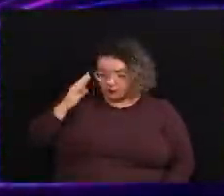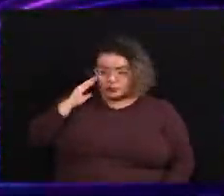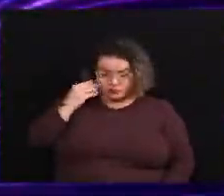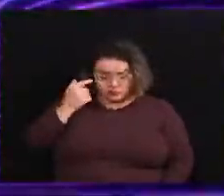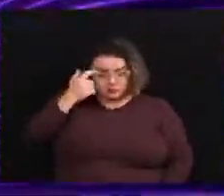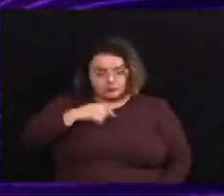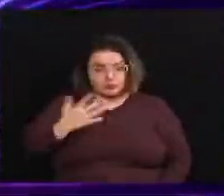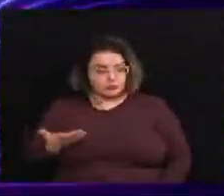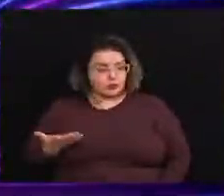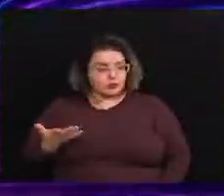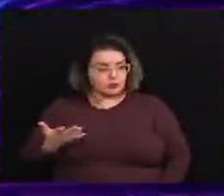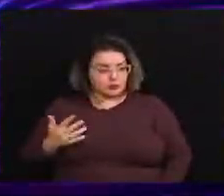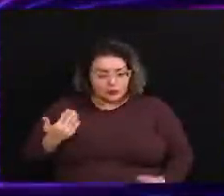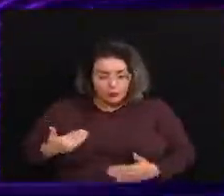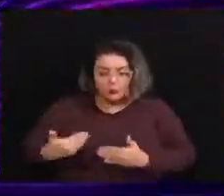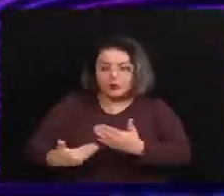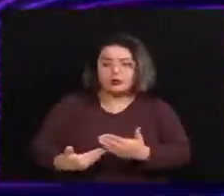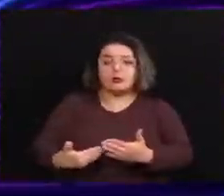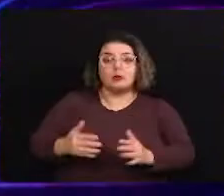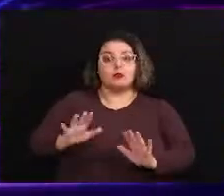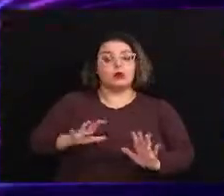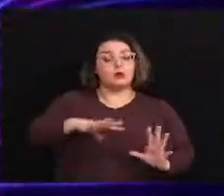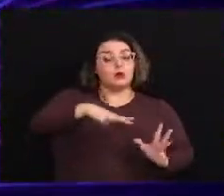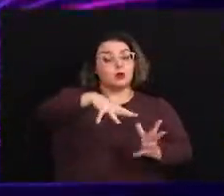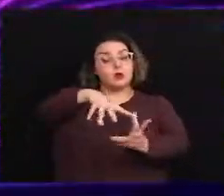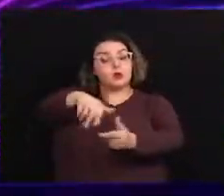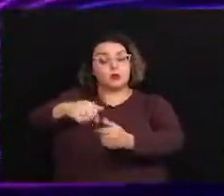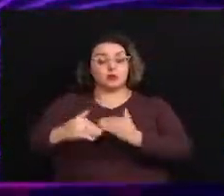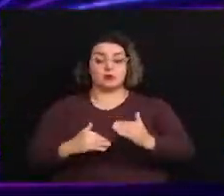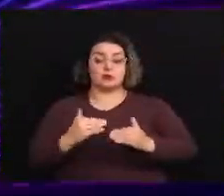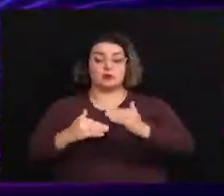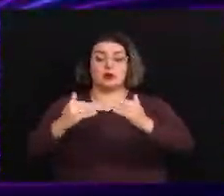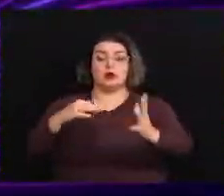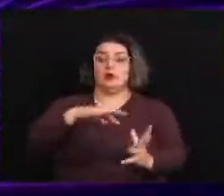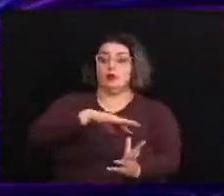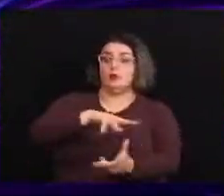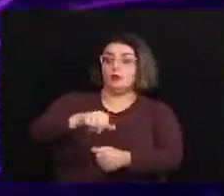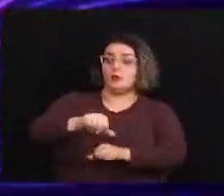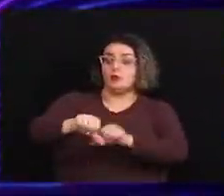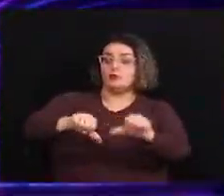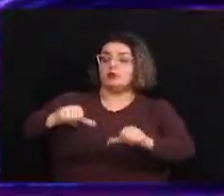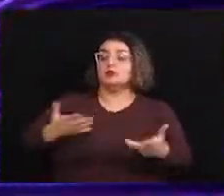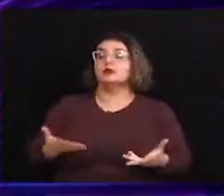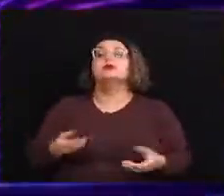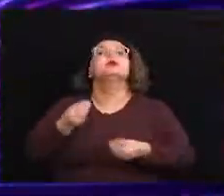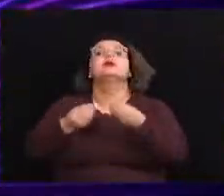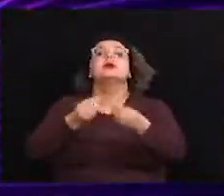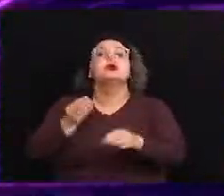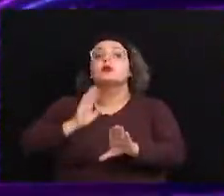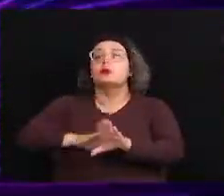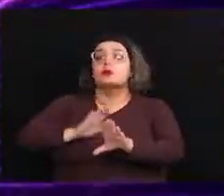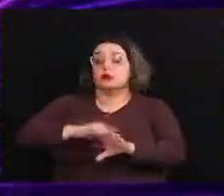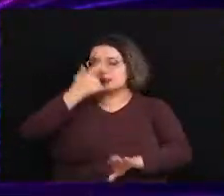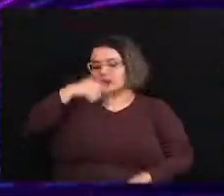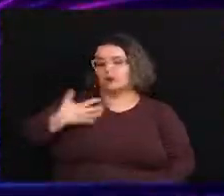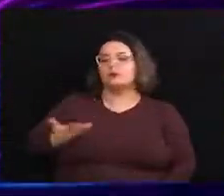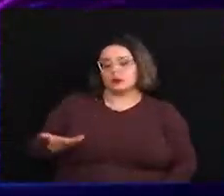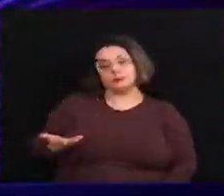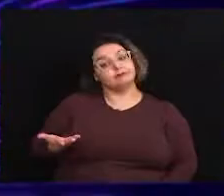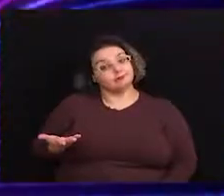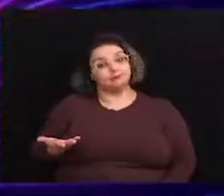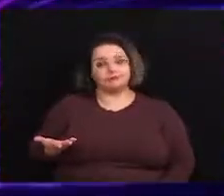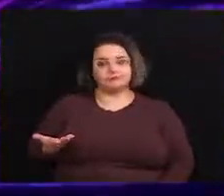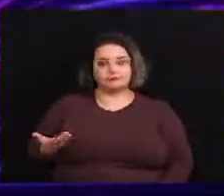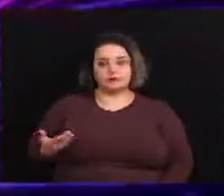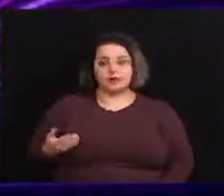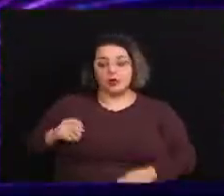quem você é, você já está na sua jornada, mas o mundo está mudando. Né, e como você reage ao mundo que está mudando, né? Então, a